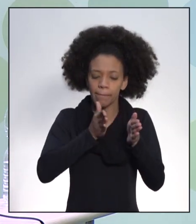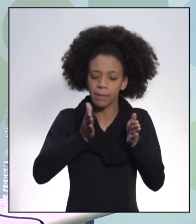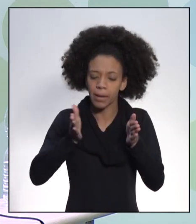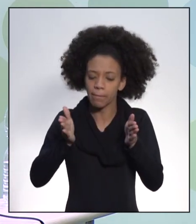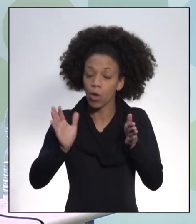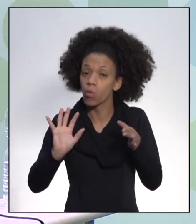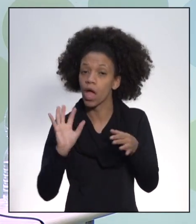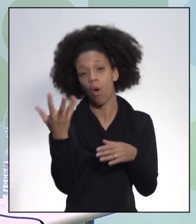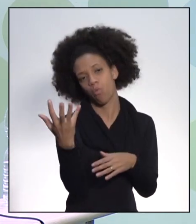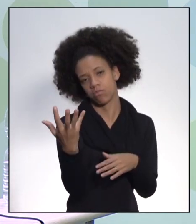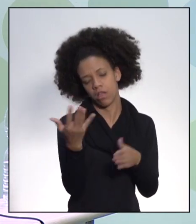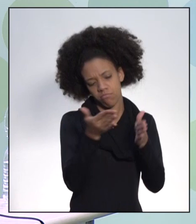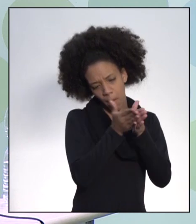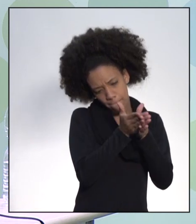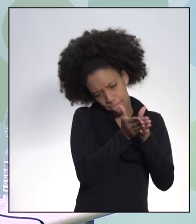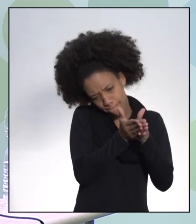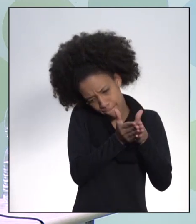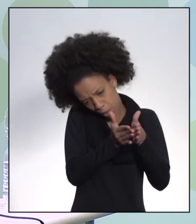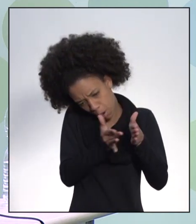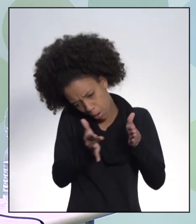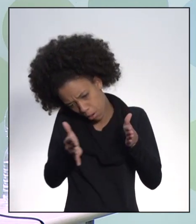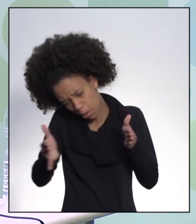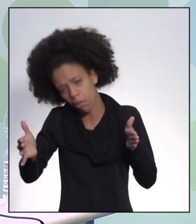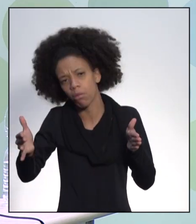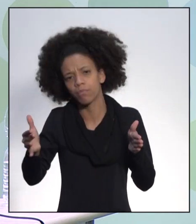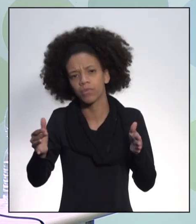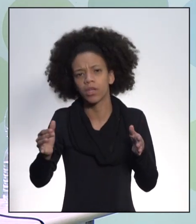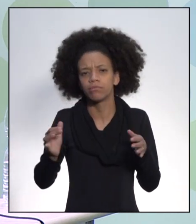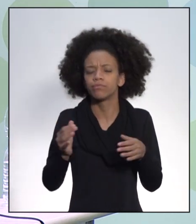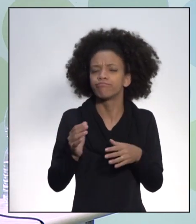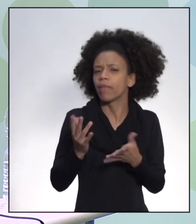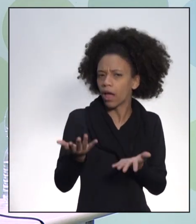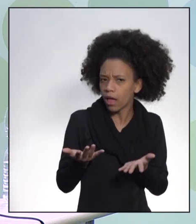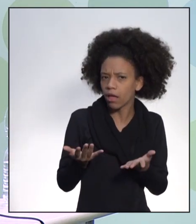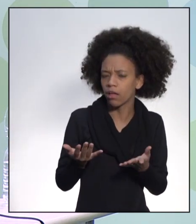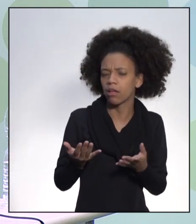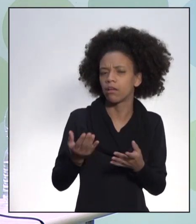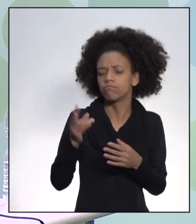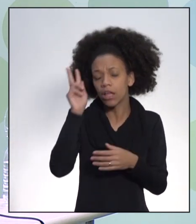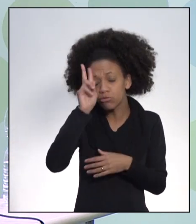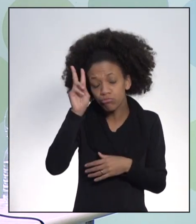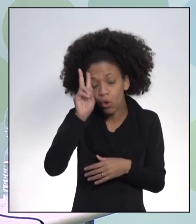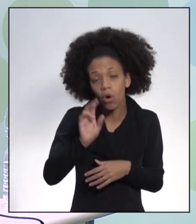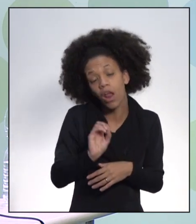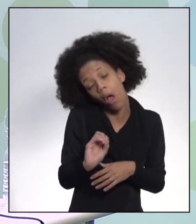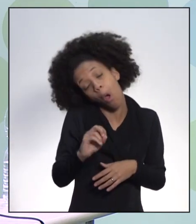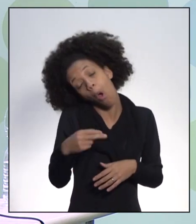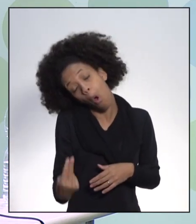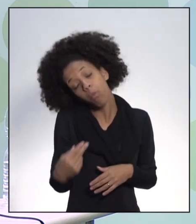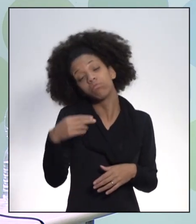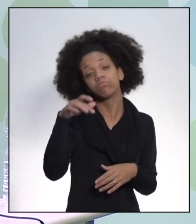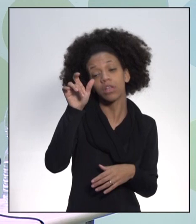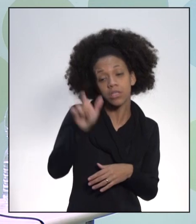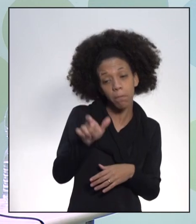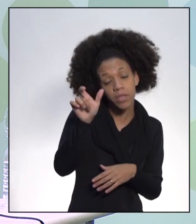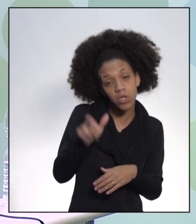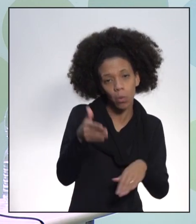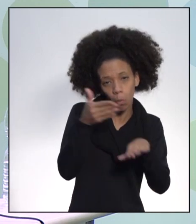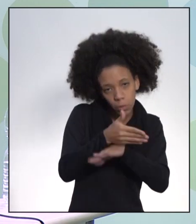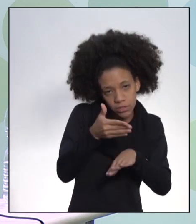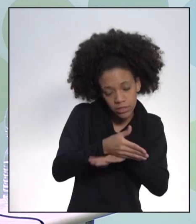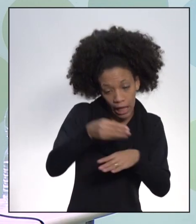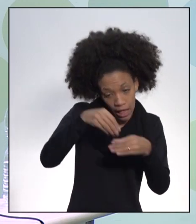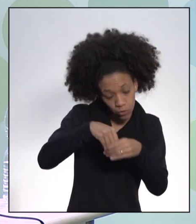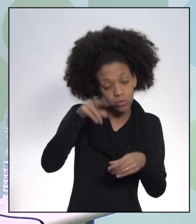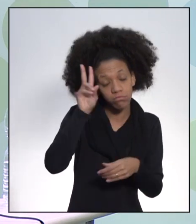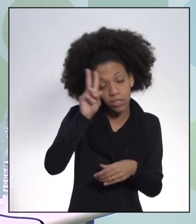a trajetória do protagonista, né? dos personagens, do protagonista ou dos personagens secundários. A